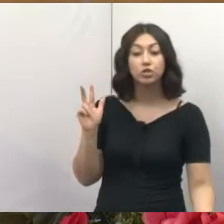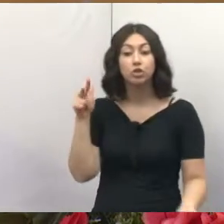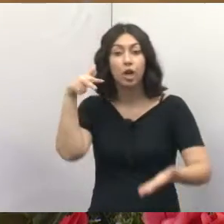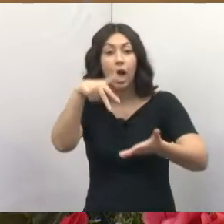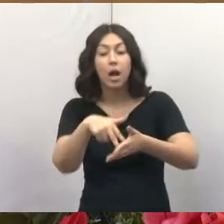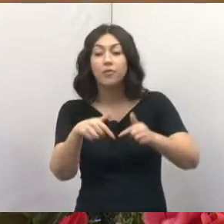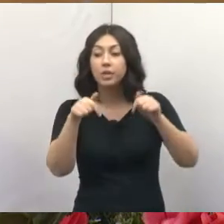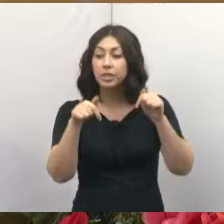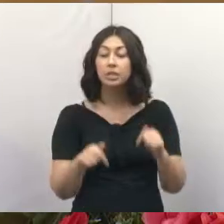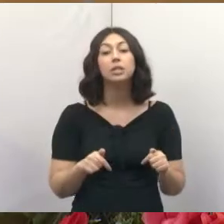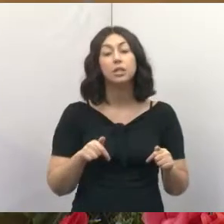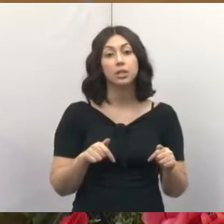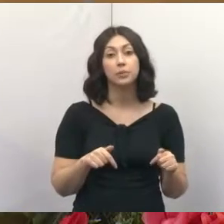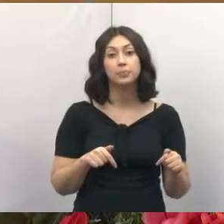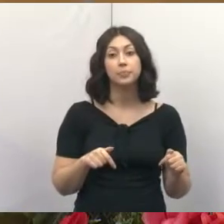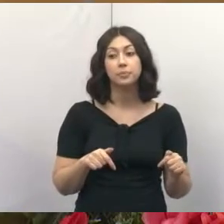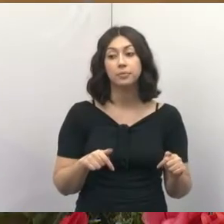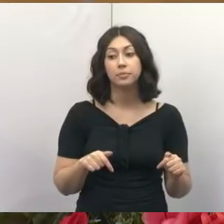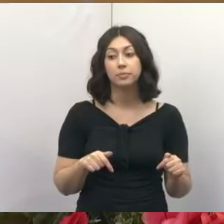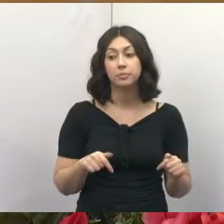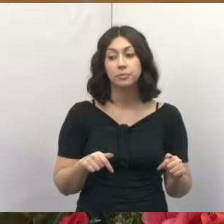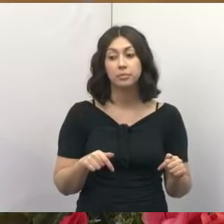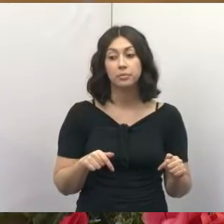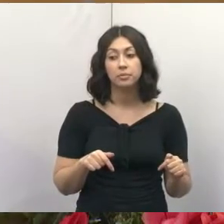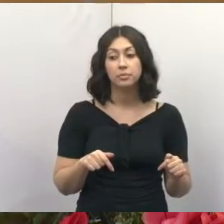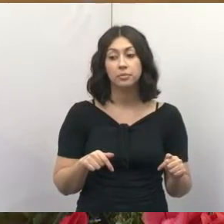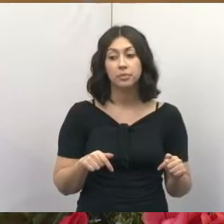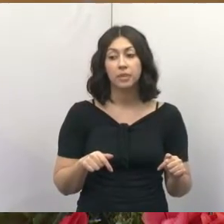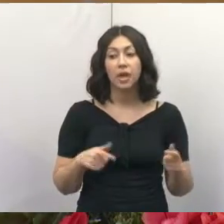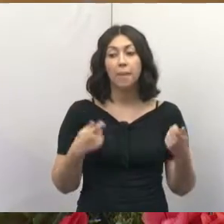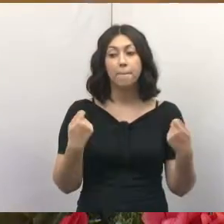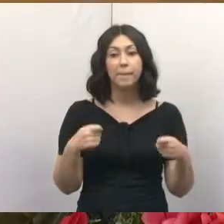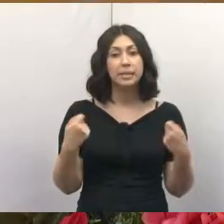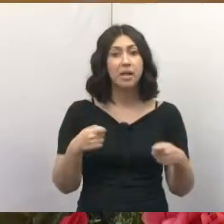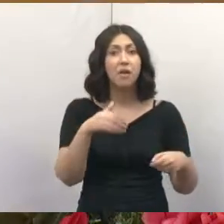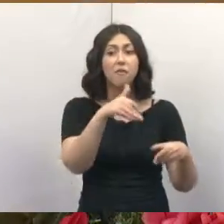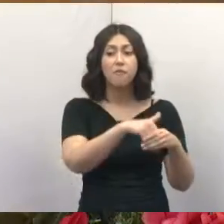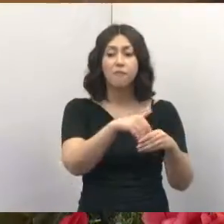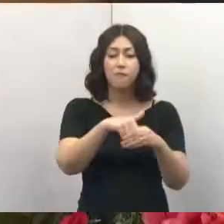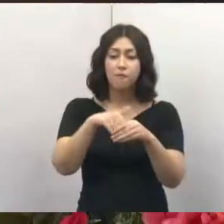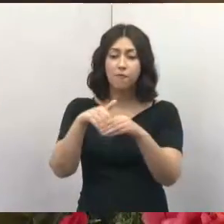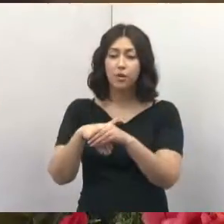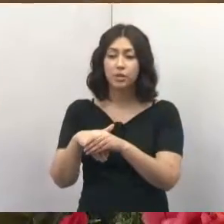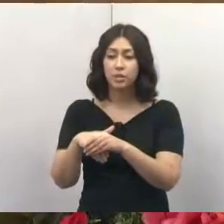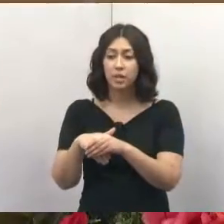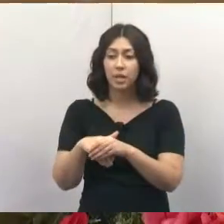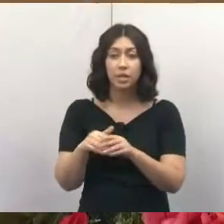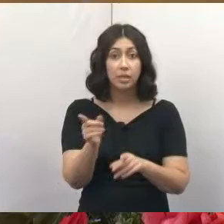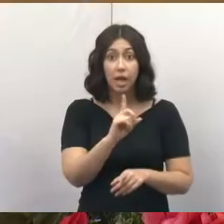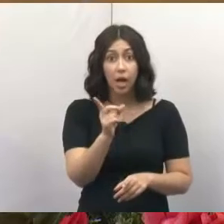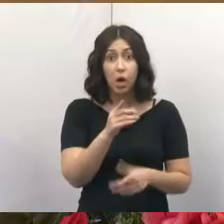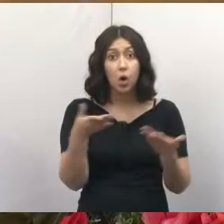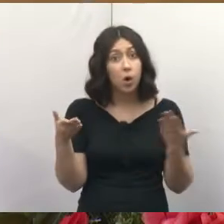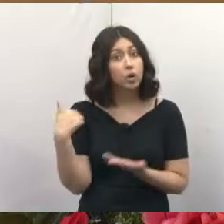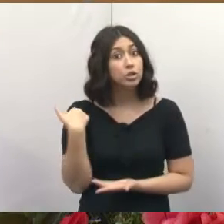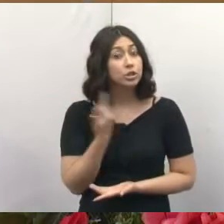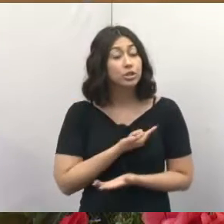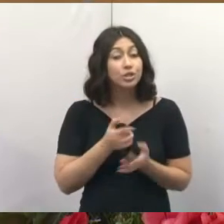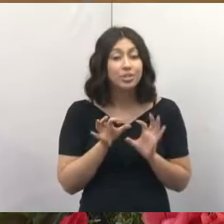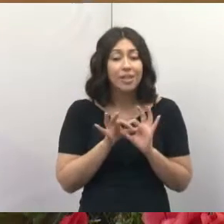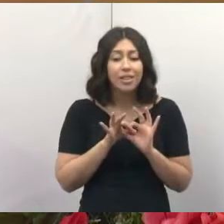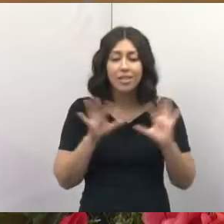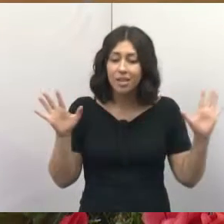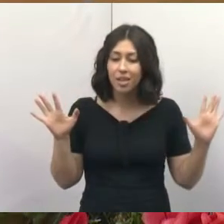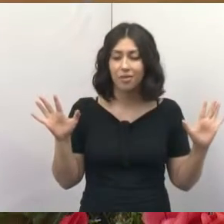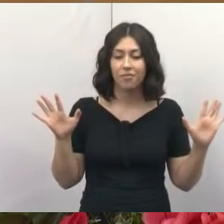cá, praticamente, com a cangaia no pescoço, que você tinha que votar naquilo que quisesse. Hoje não é assim. Essa Câmara aqui, ela